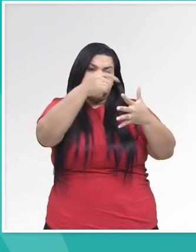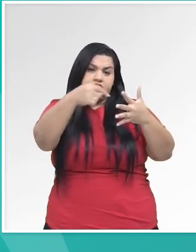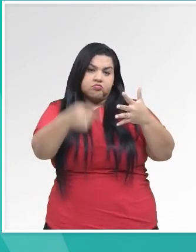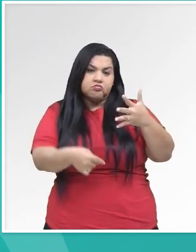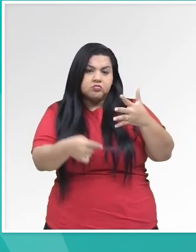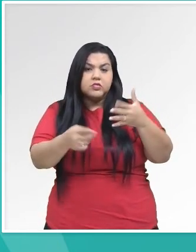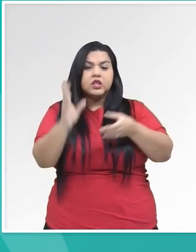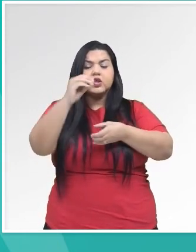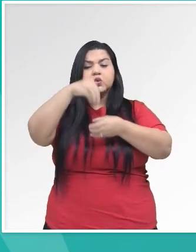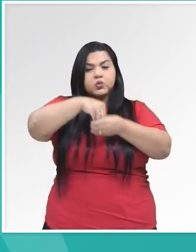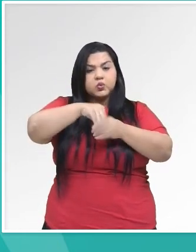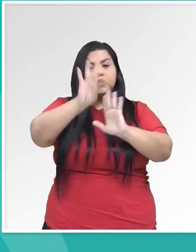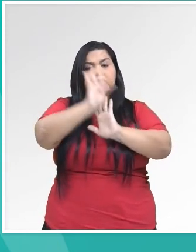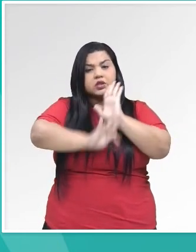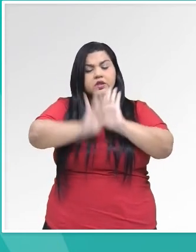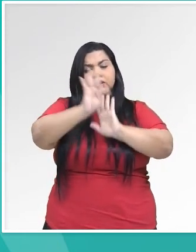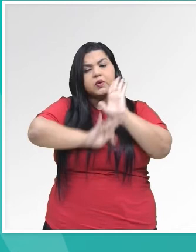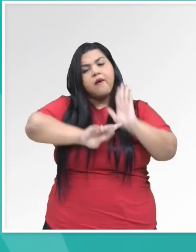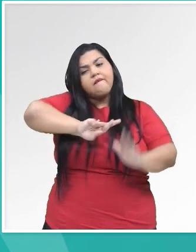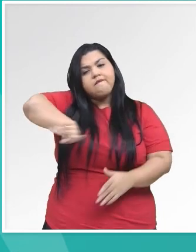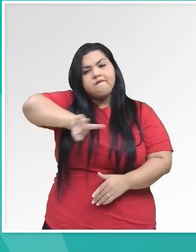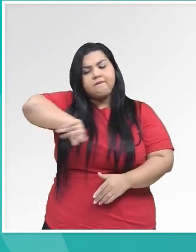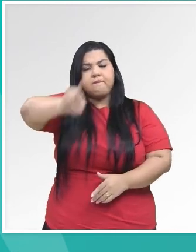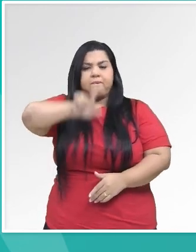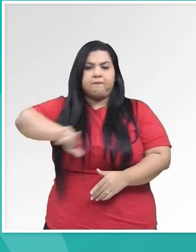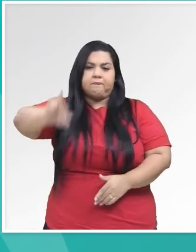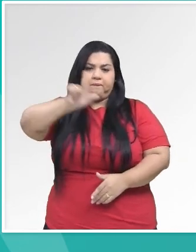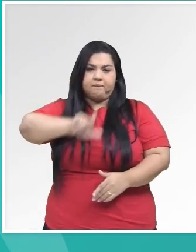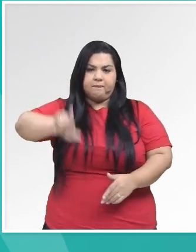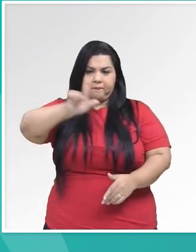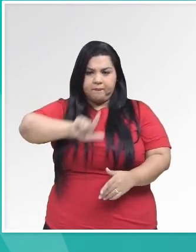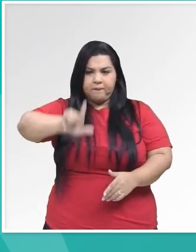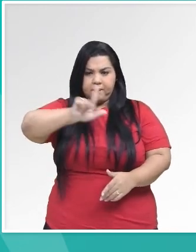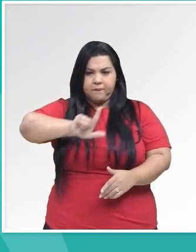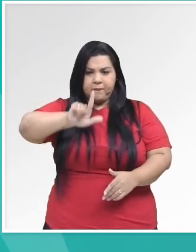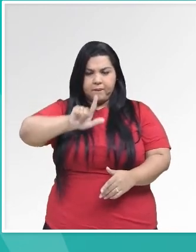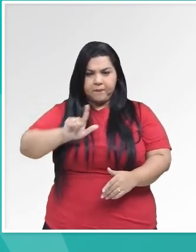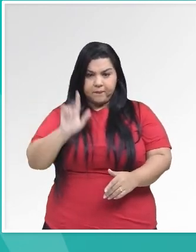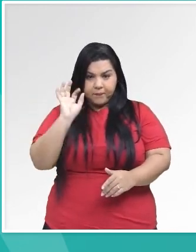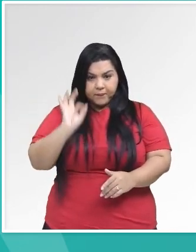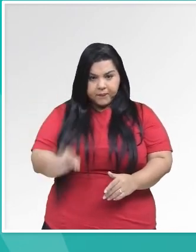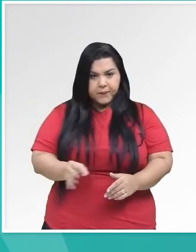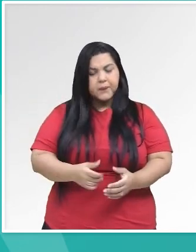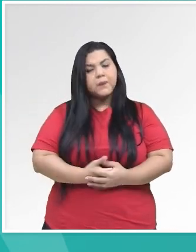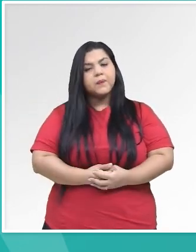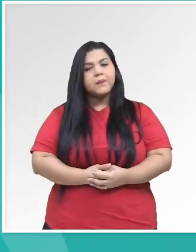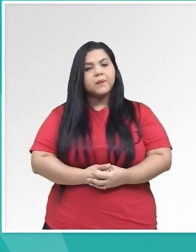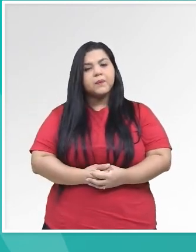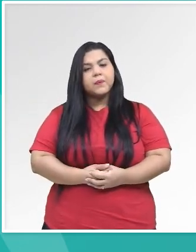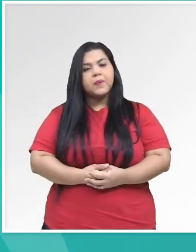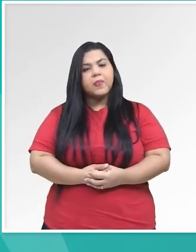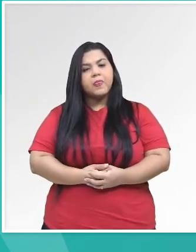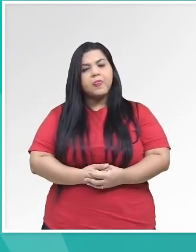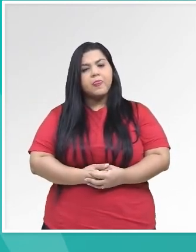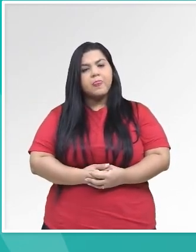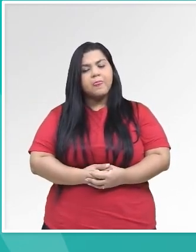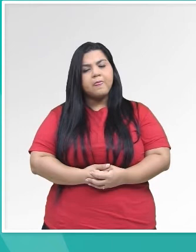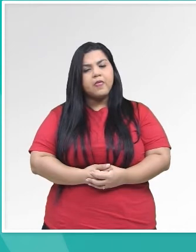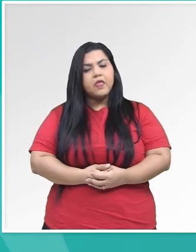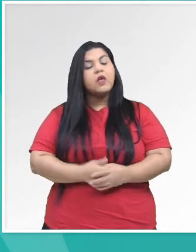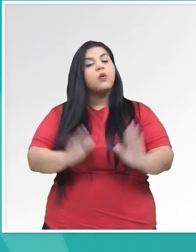características do texto não literário, tá certo? Não literário. Então,